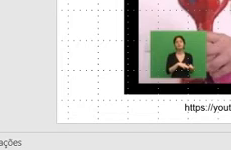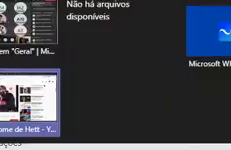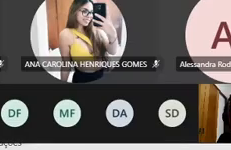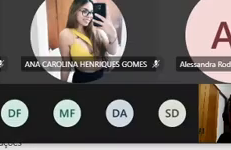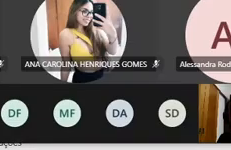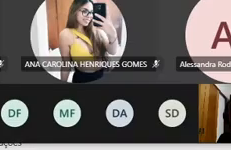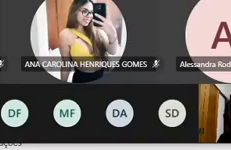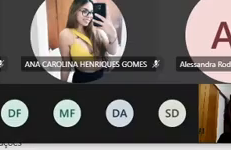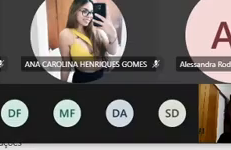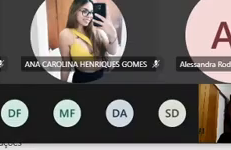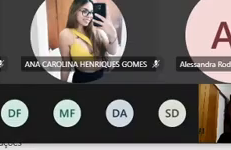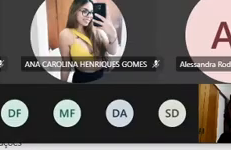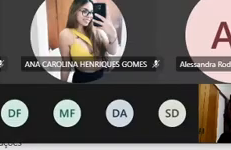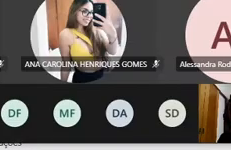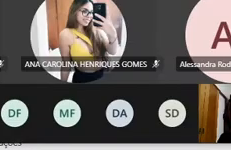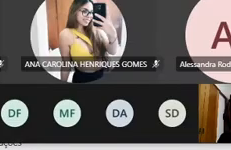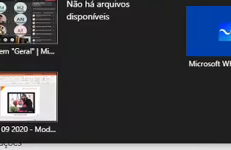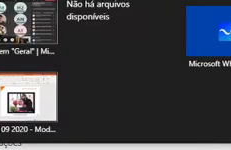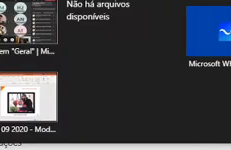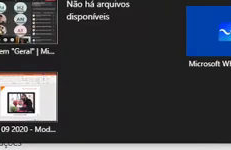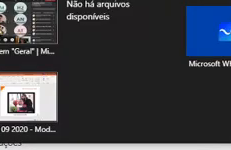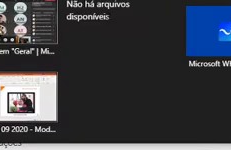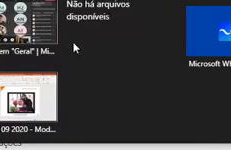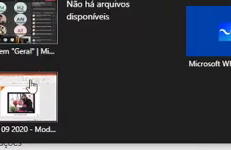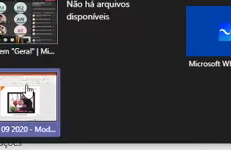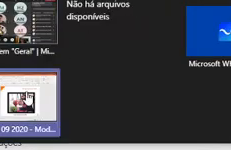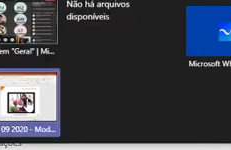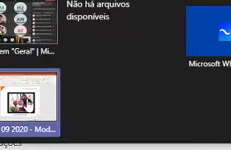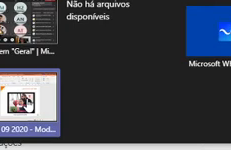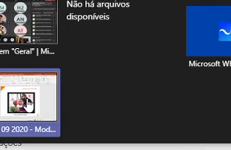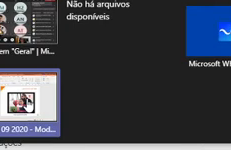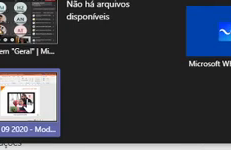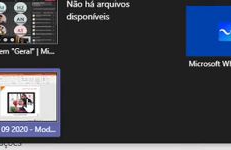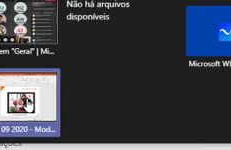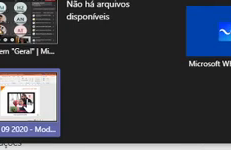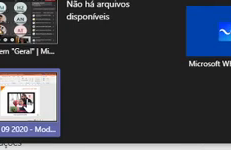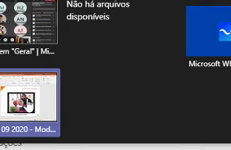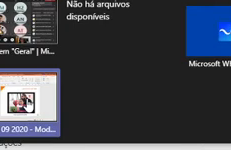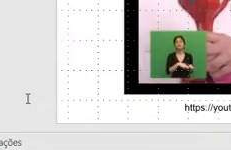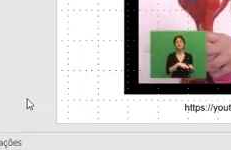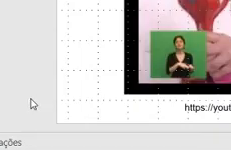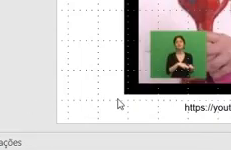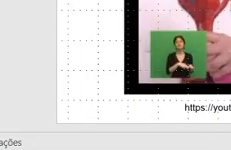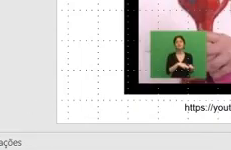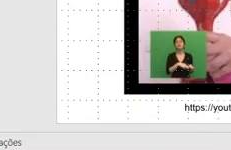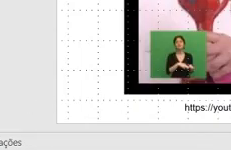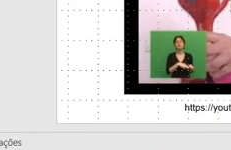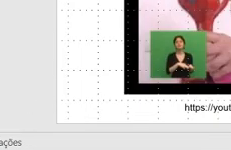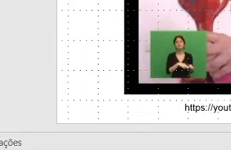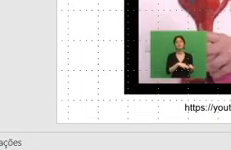dificuldade, inclusive. Porque tem uma coisa que a gente fala aqui no textual, né,